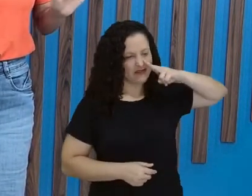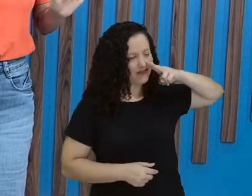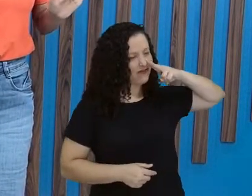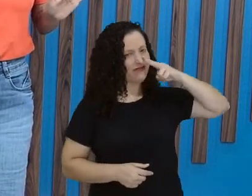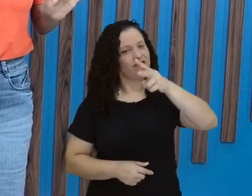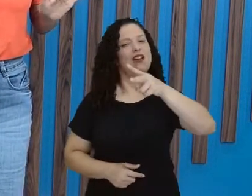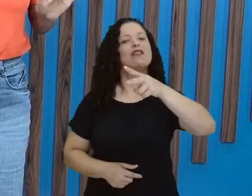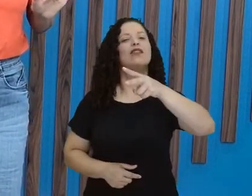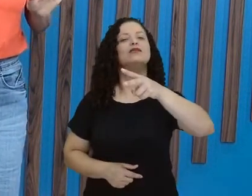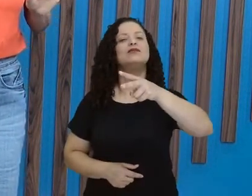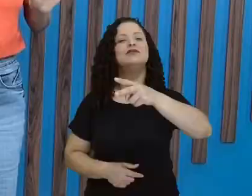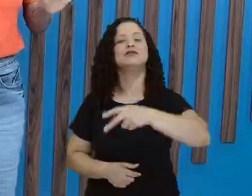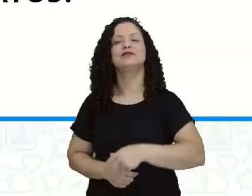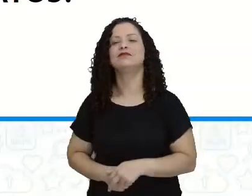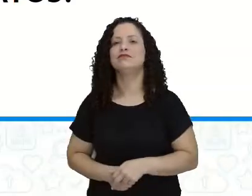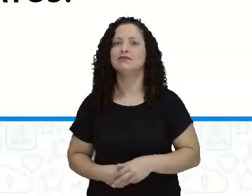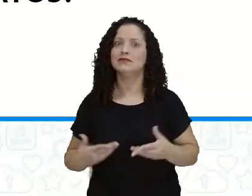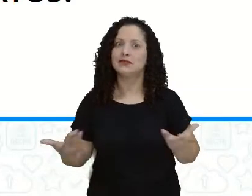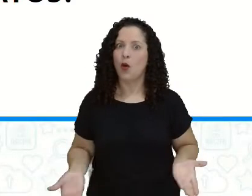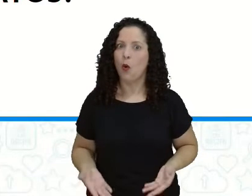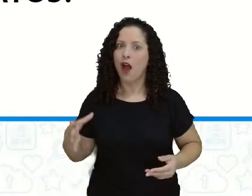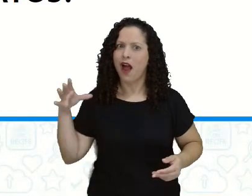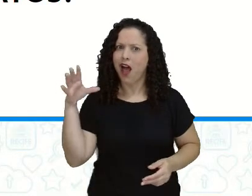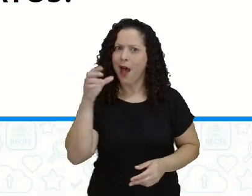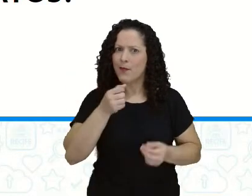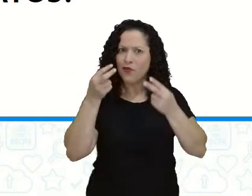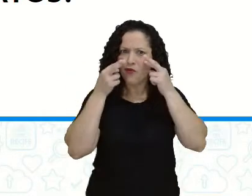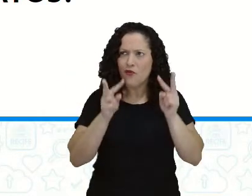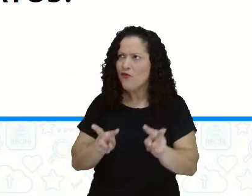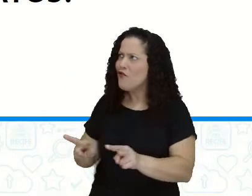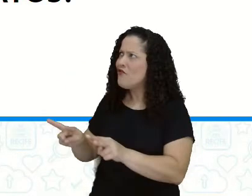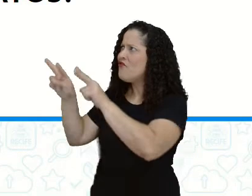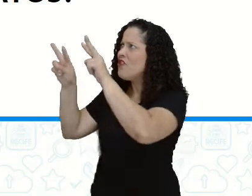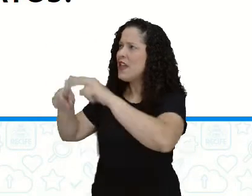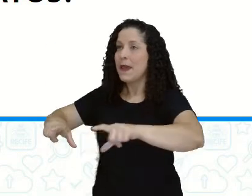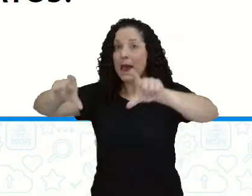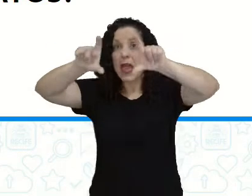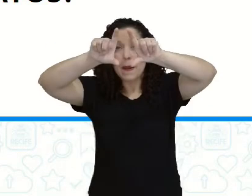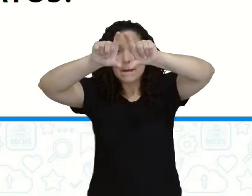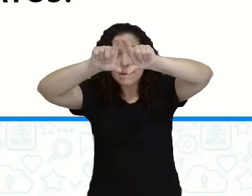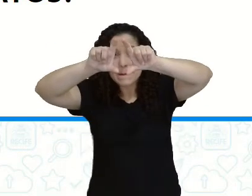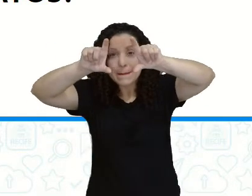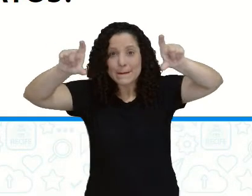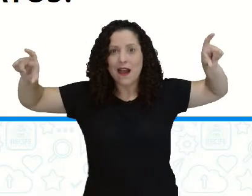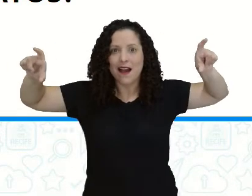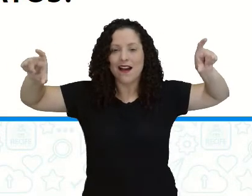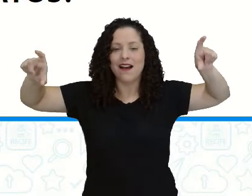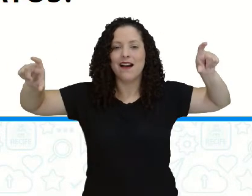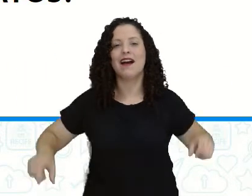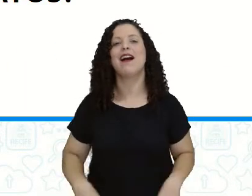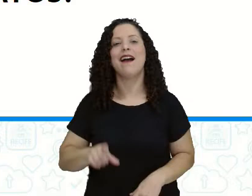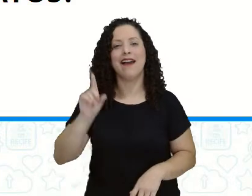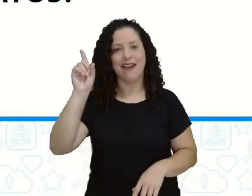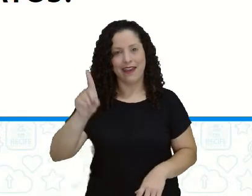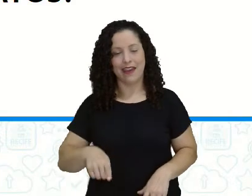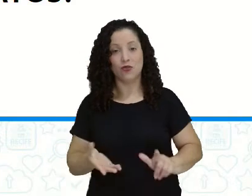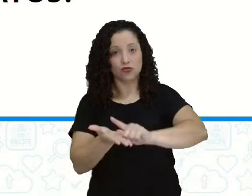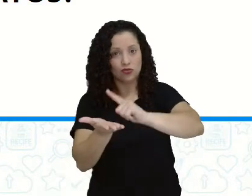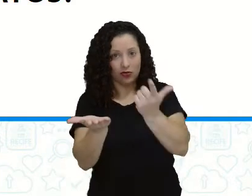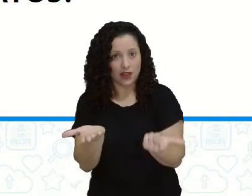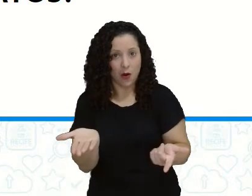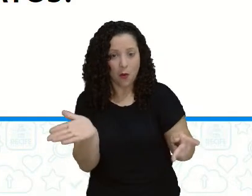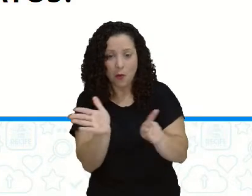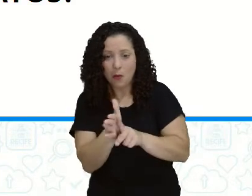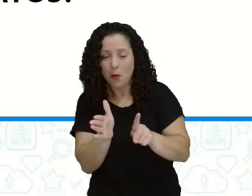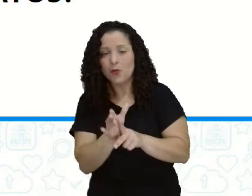cara eu tenho nesse jornal aí, que é o Diário do Porco, uma manchete chamando